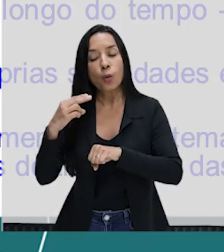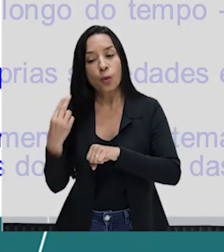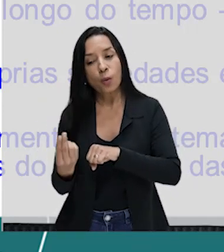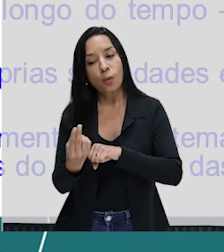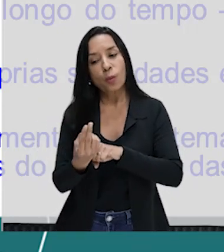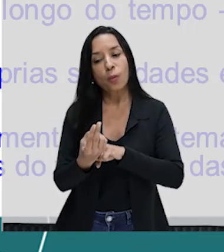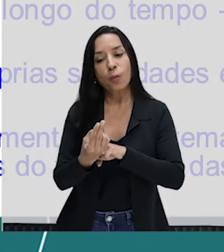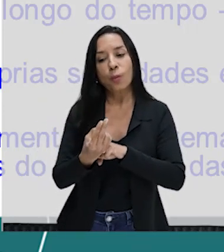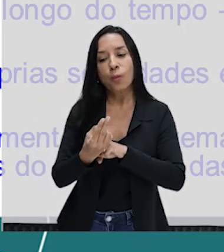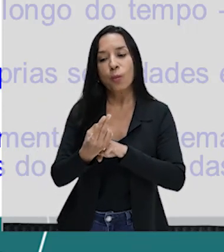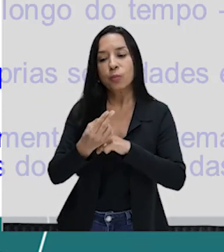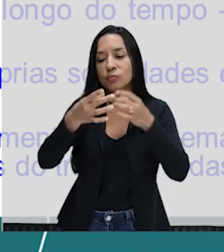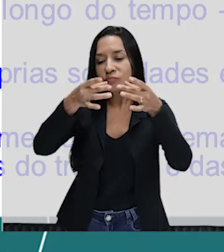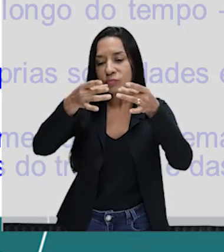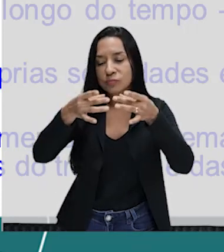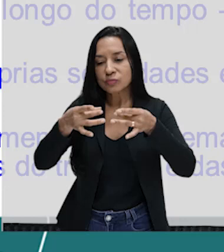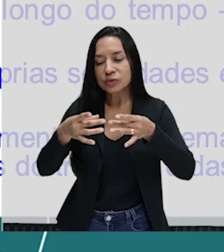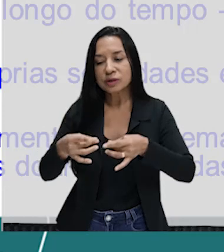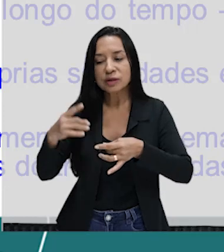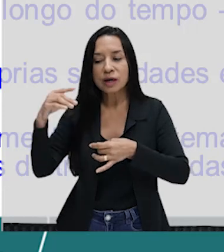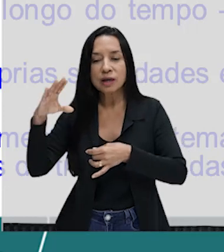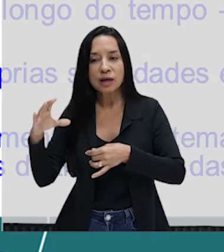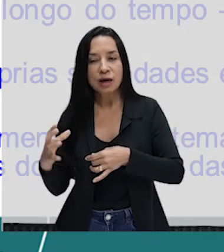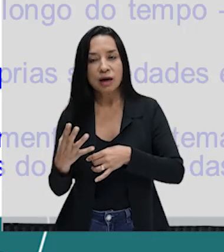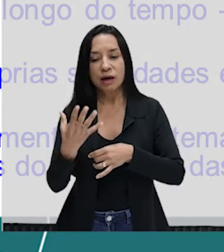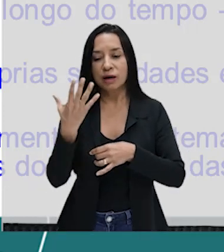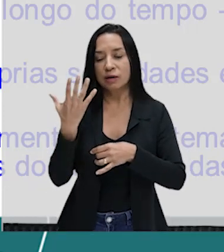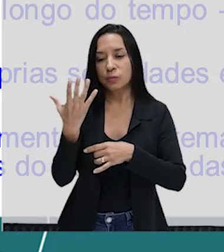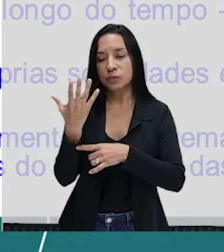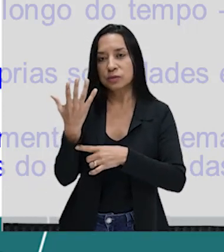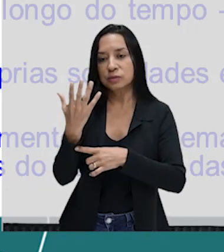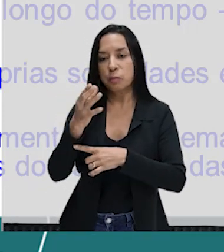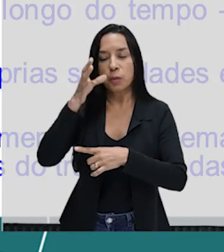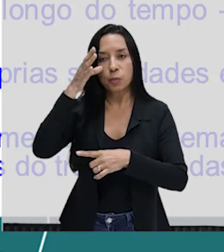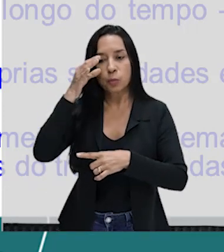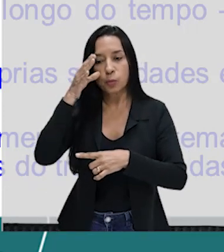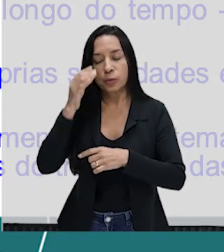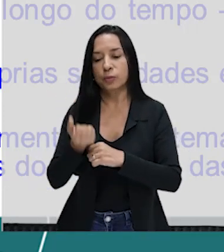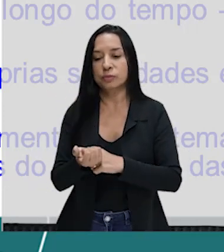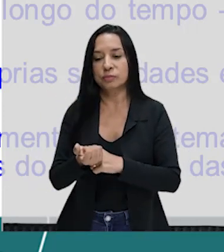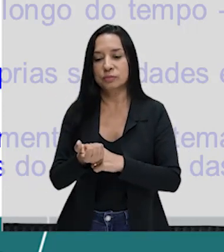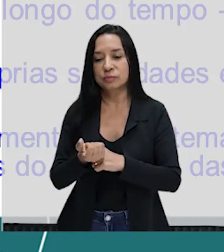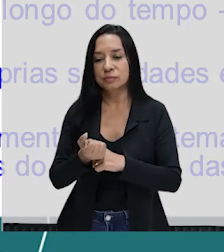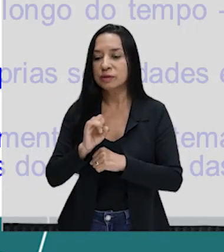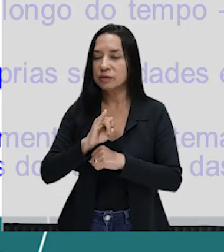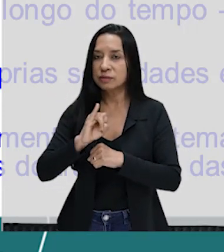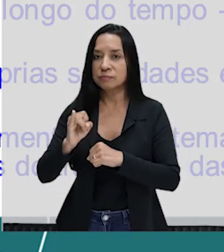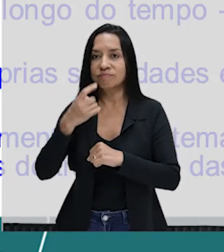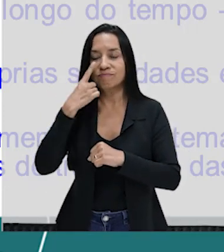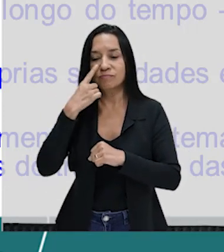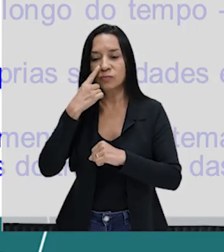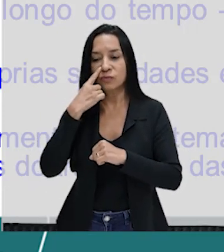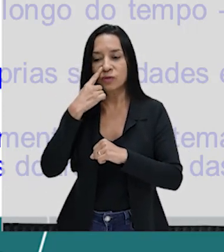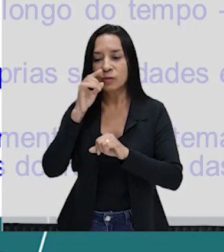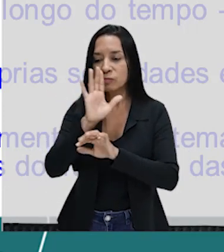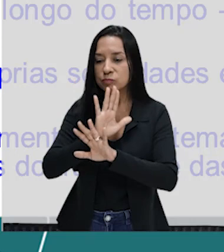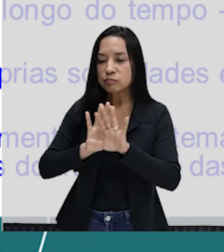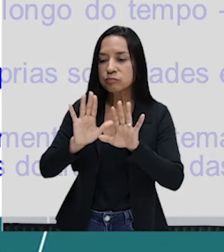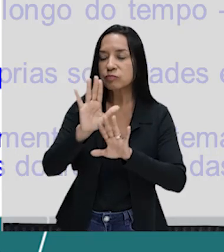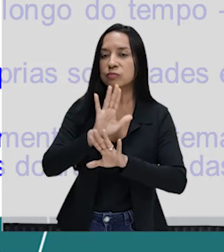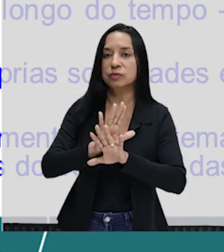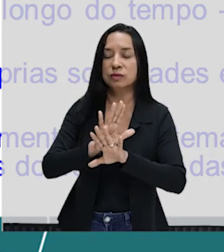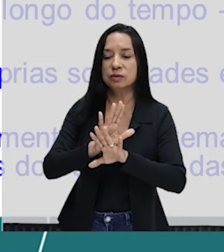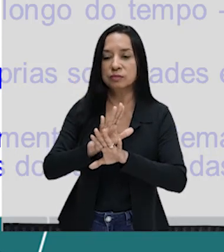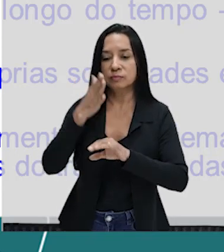curiosos? Essa é a importância da história? Esse é o papel da história? Se nós analisarmos com bastante cuidado, por mais que